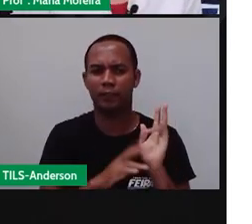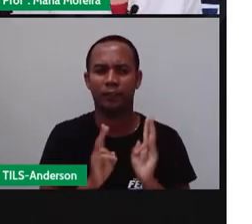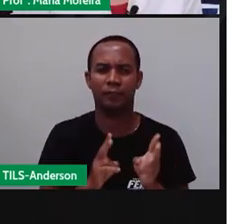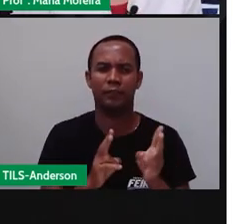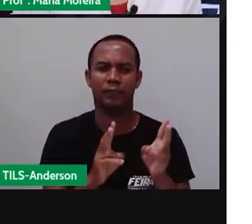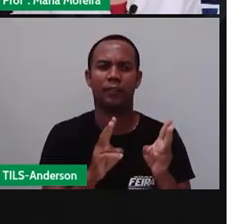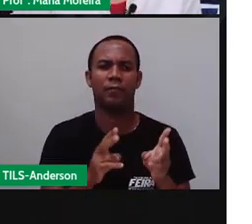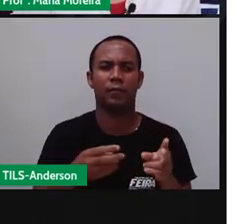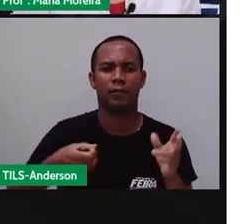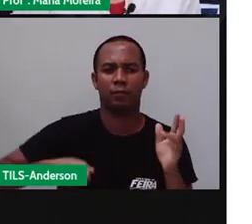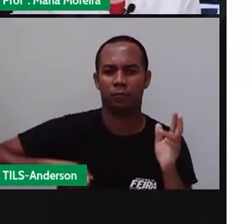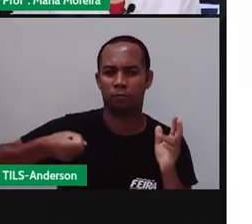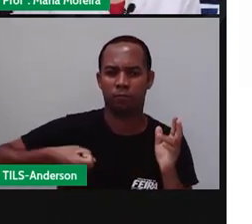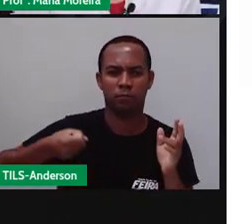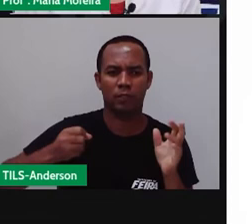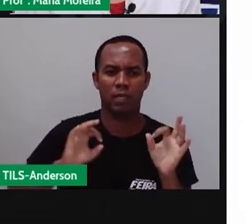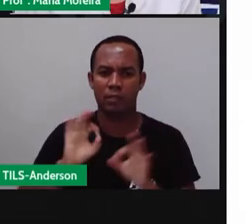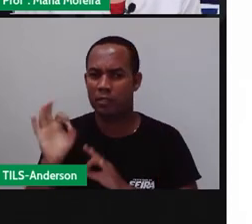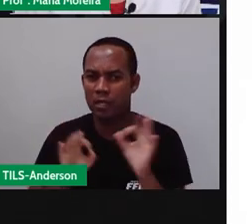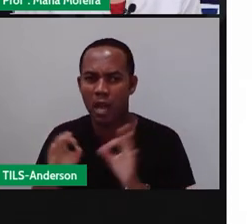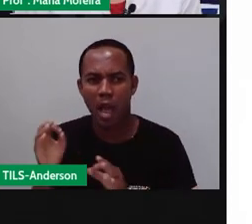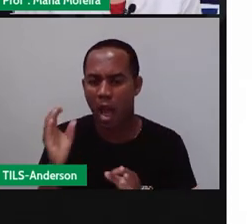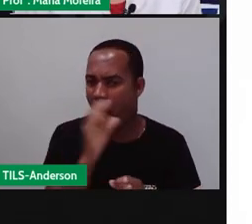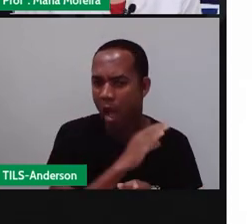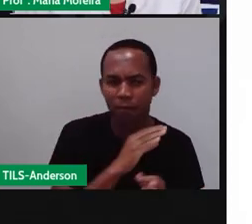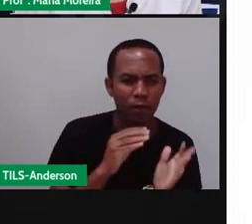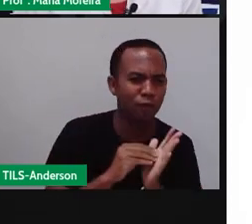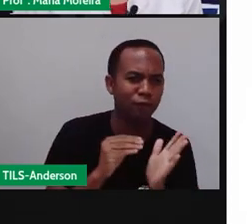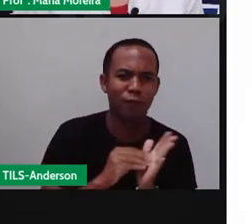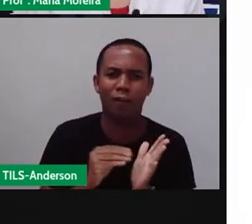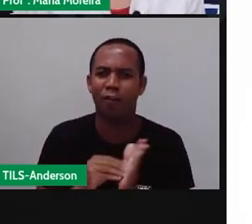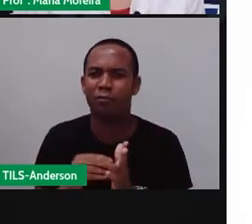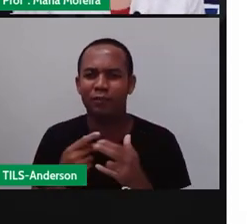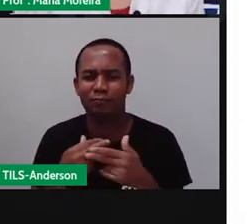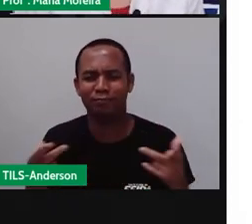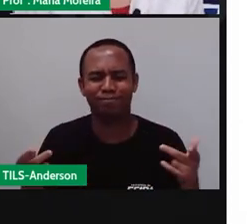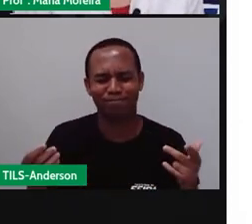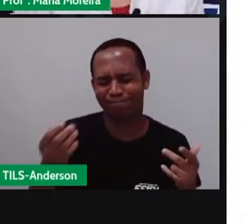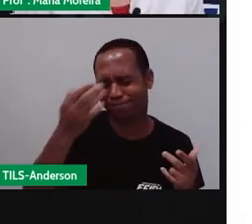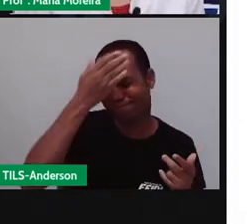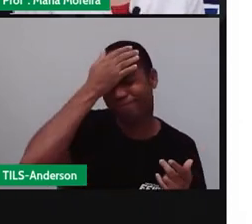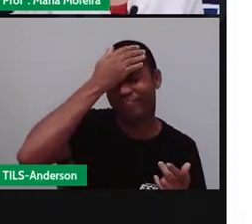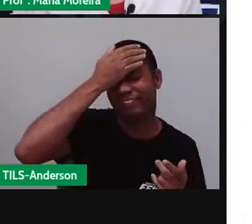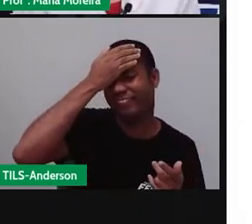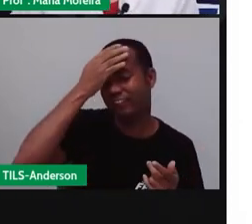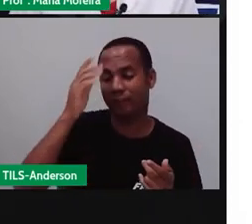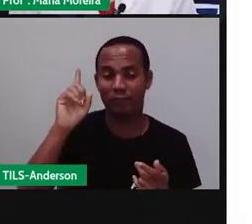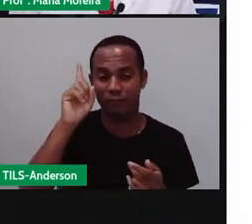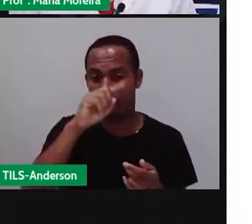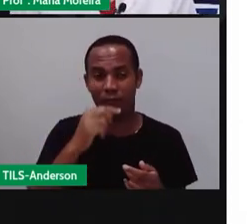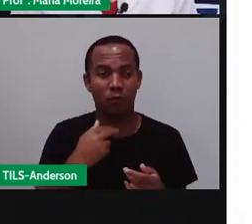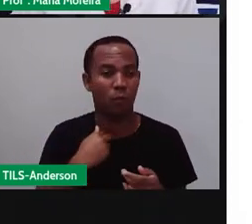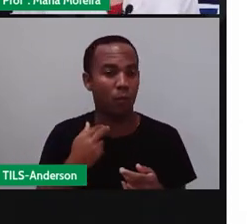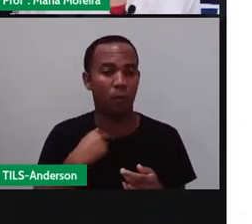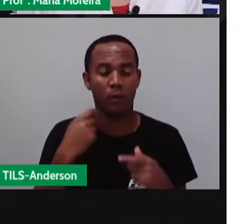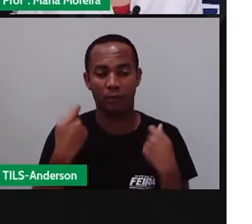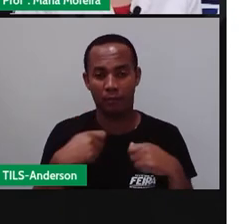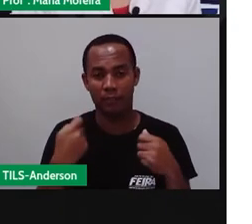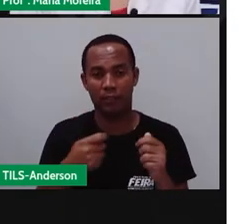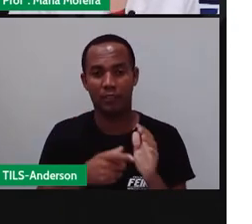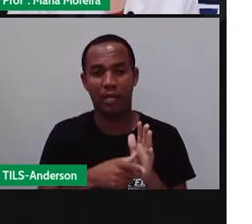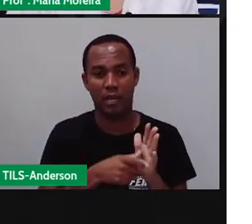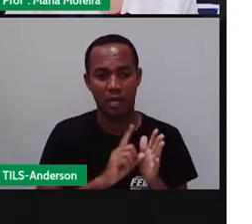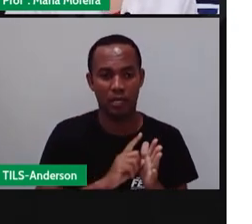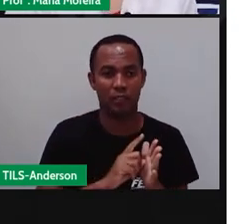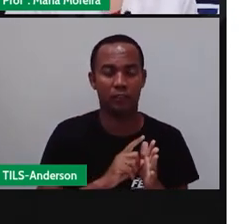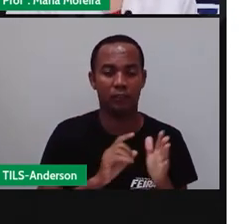faz malas na correria e chega ao destino sem várias peças que não poderiam faltar, não pode deixar de fazer uma listinha.